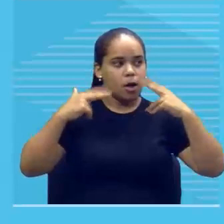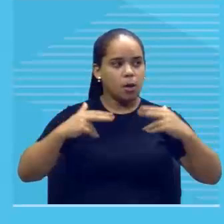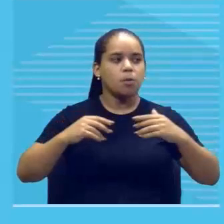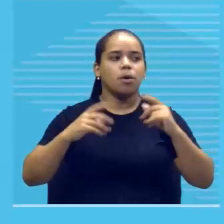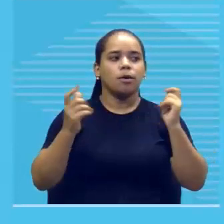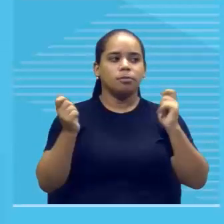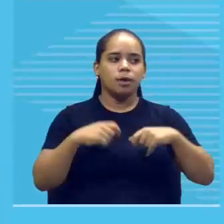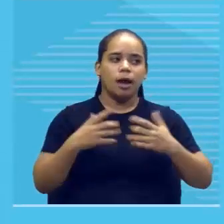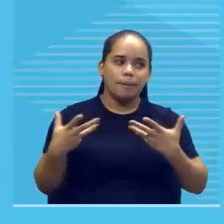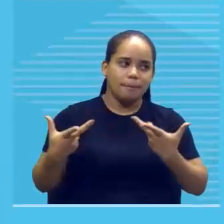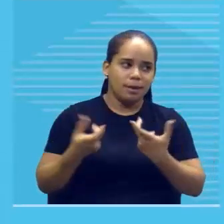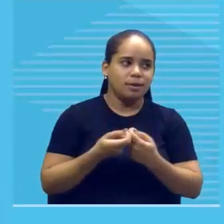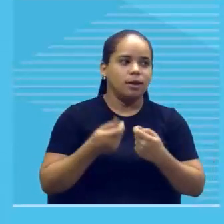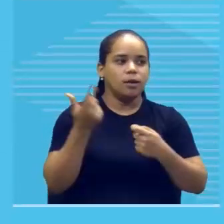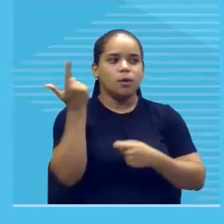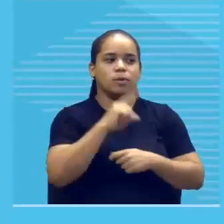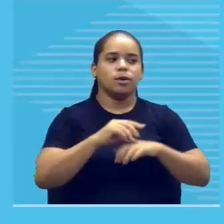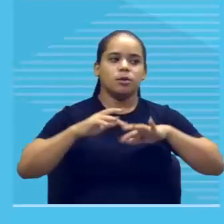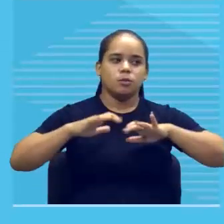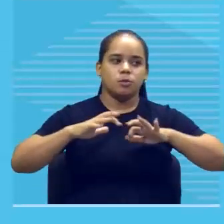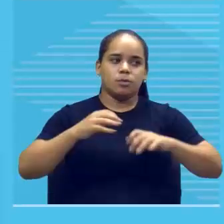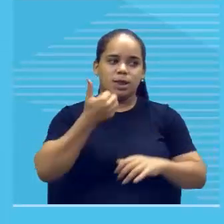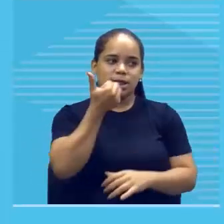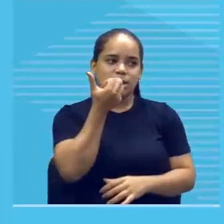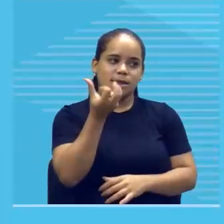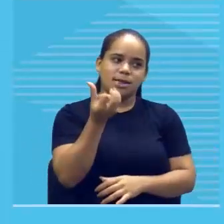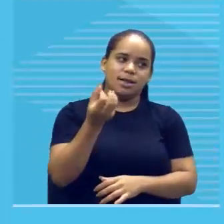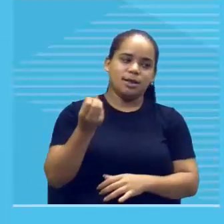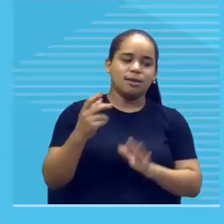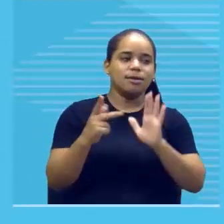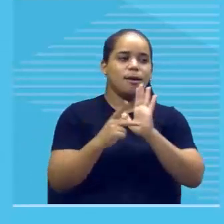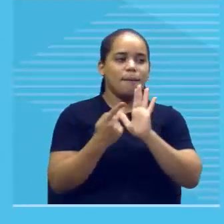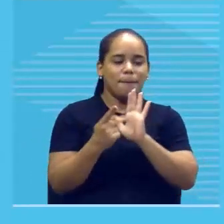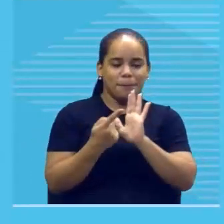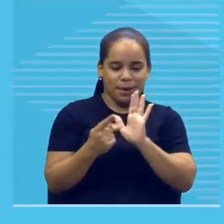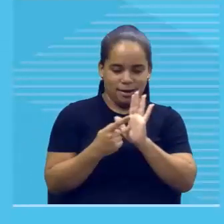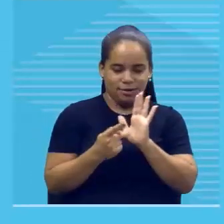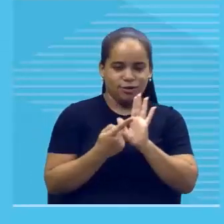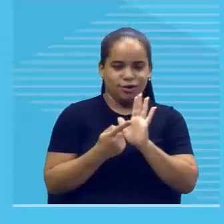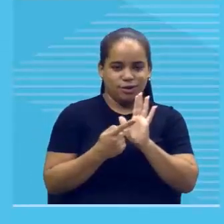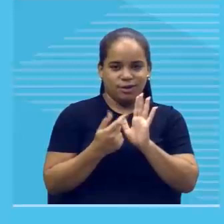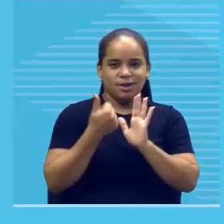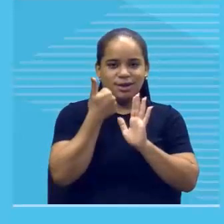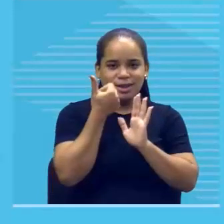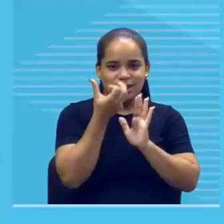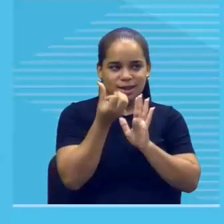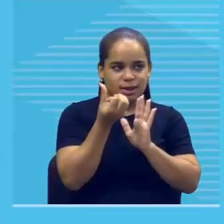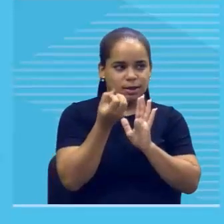de mesma capacidade operacional são capazes de digitar 161